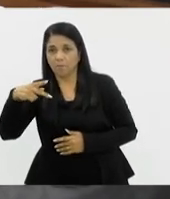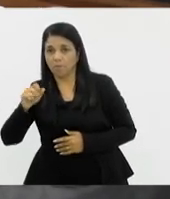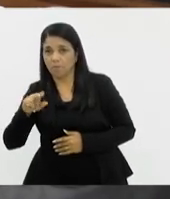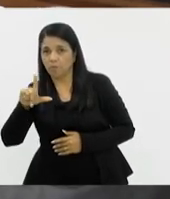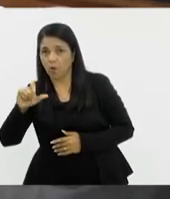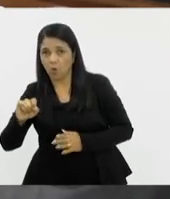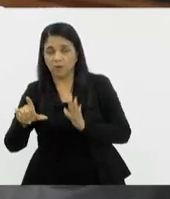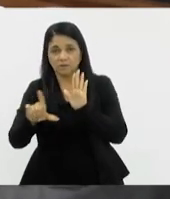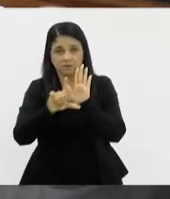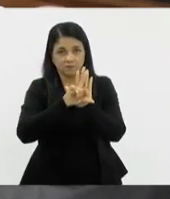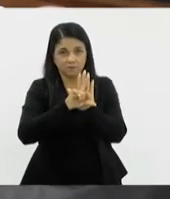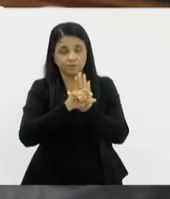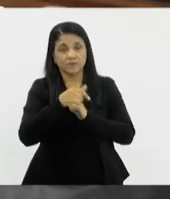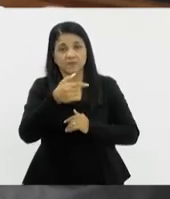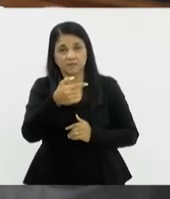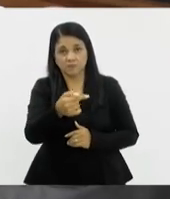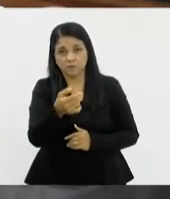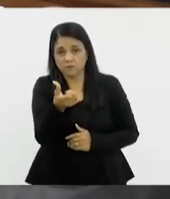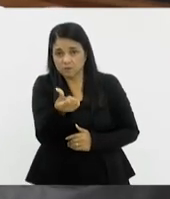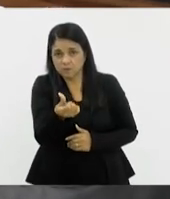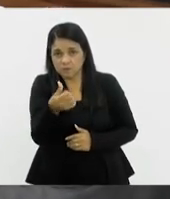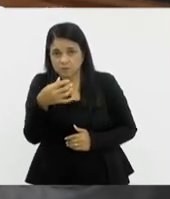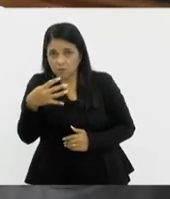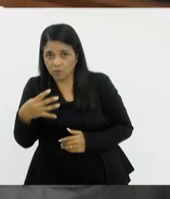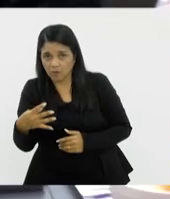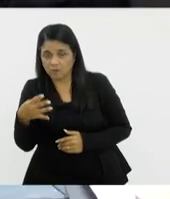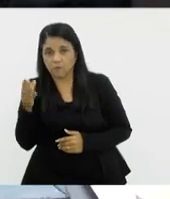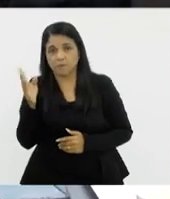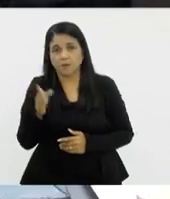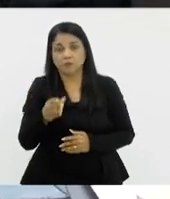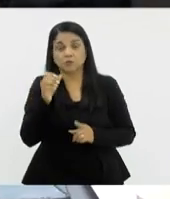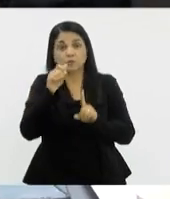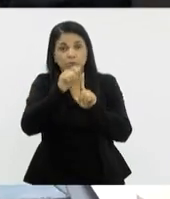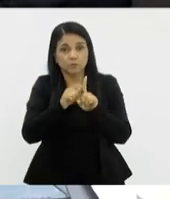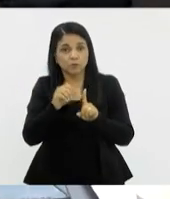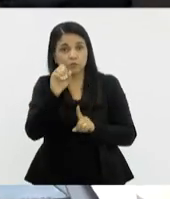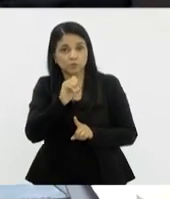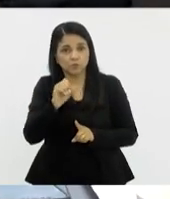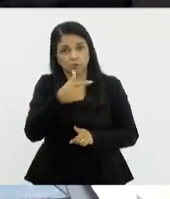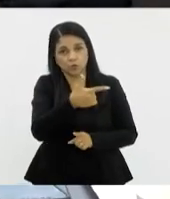Chama-se Lei 7.064, de outubro de